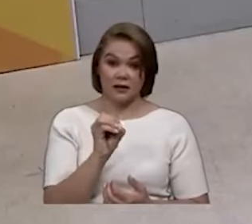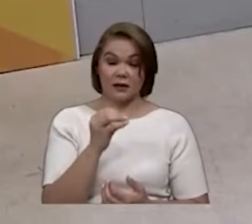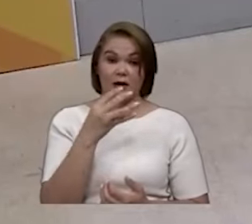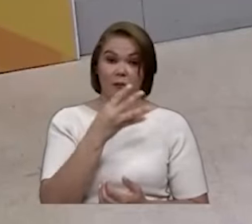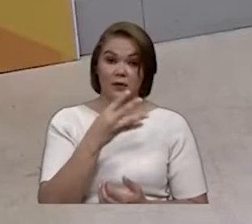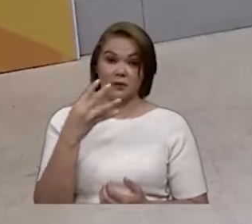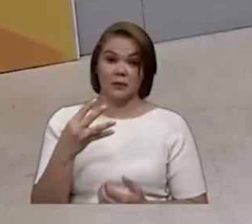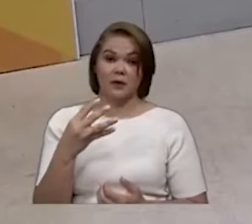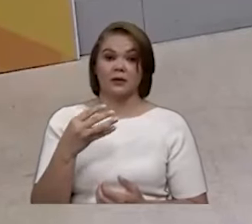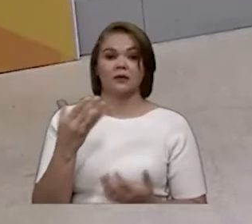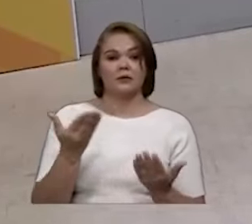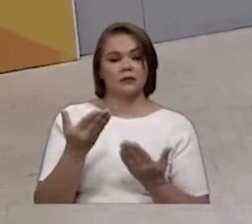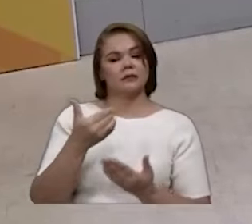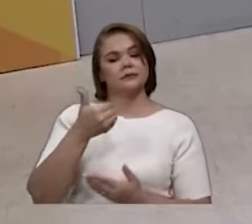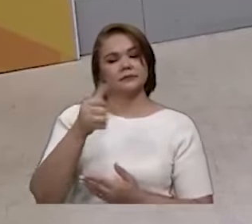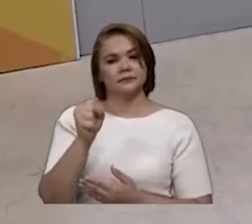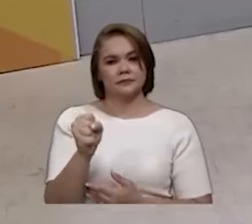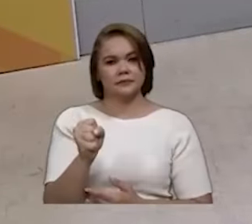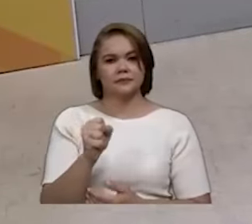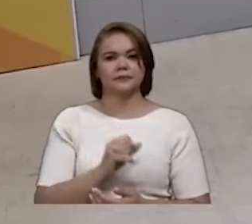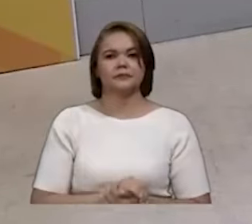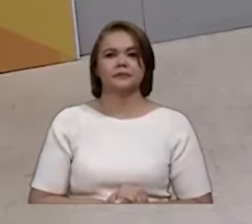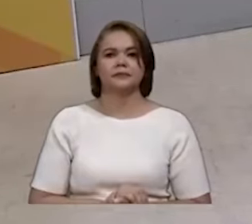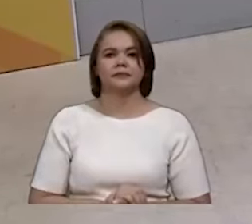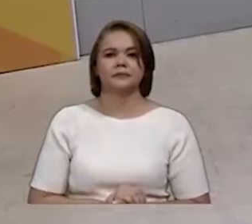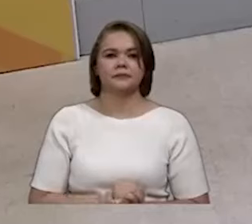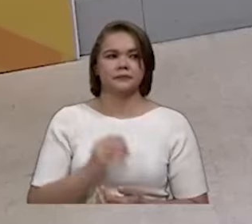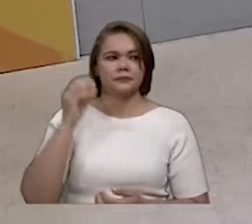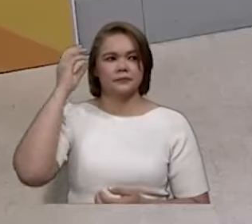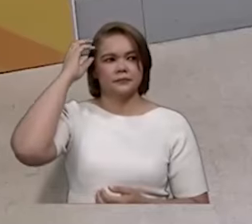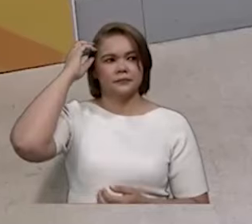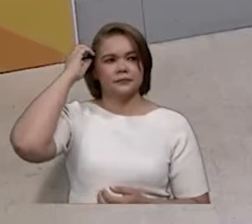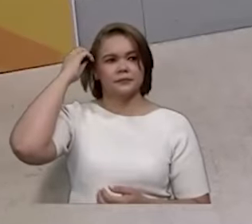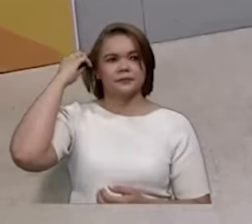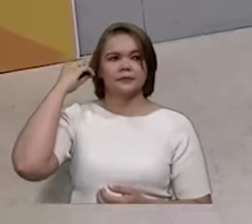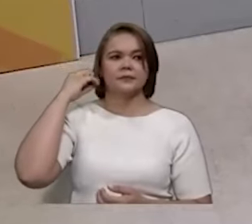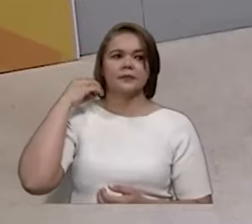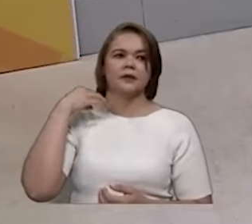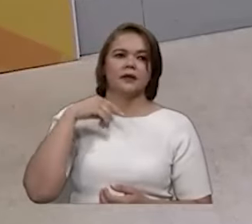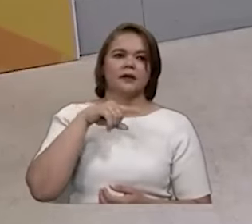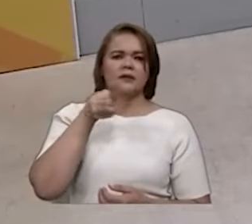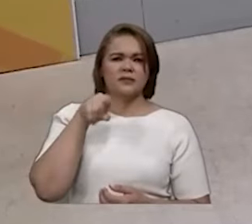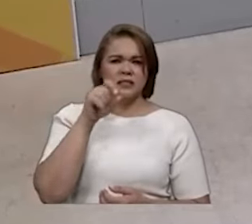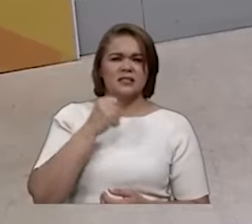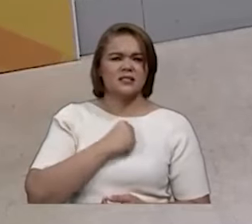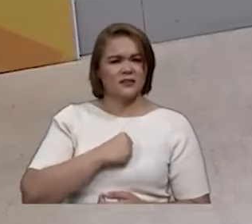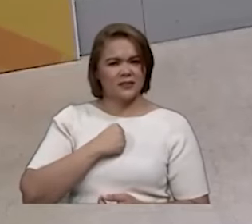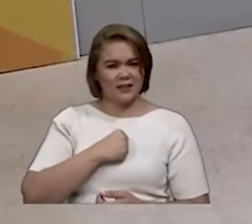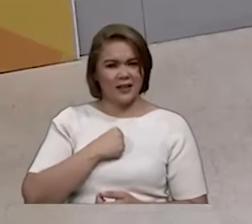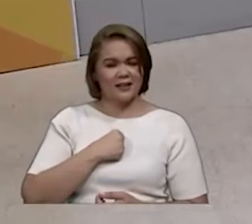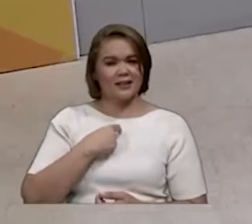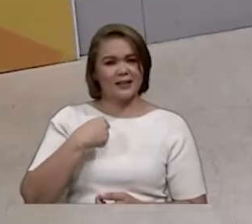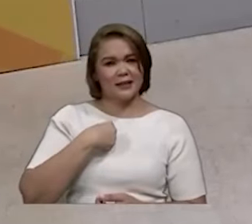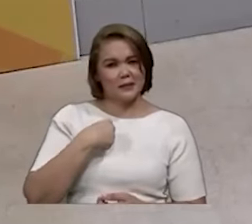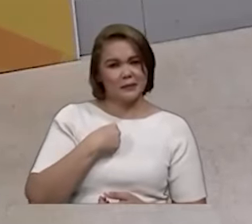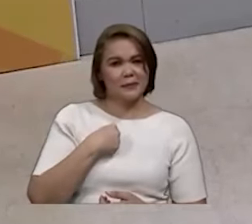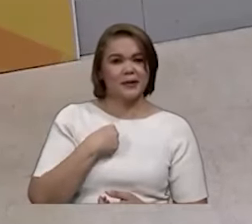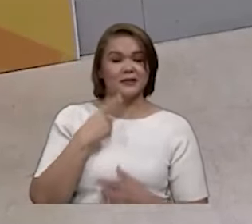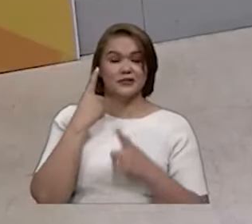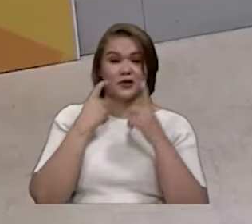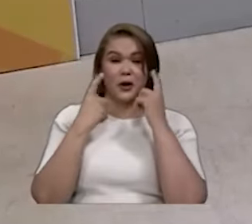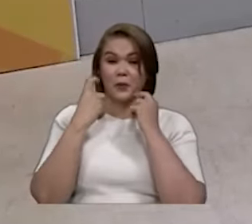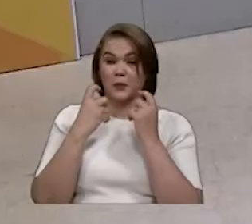18. 18. 18. Meninas, vocês ficaram com muita saudade da Jaque esses dias? Choraram muito?